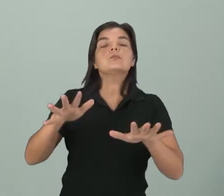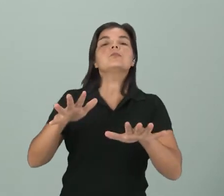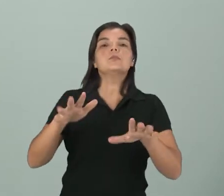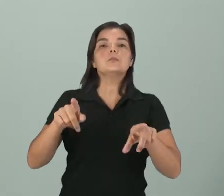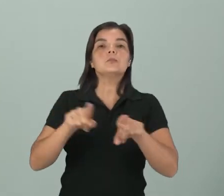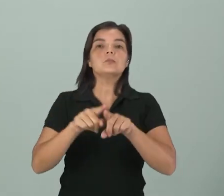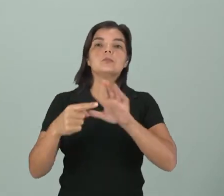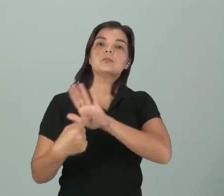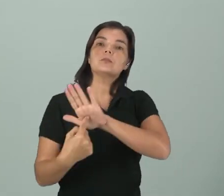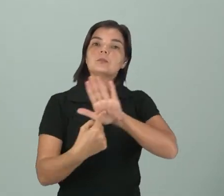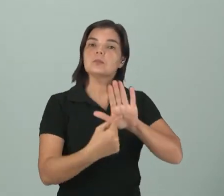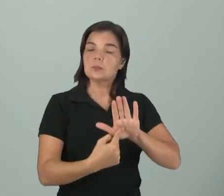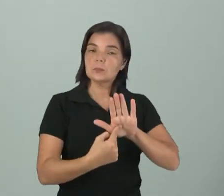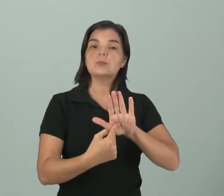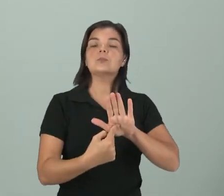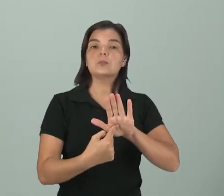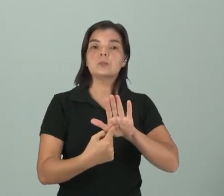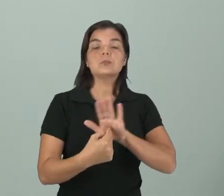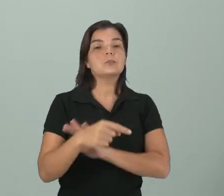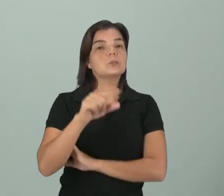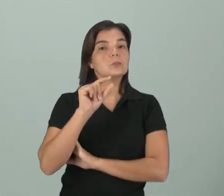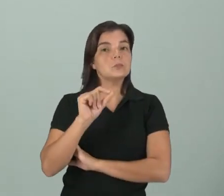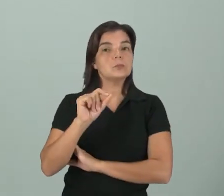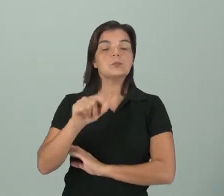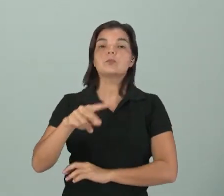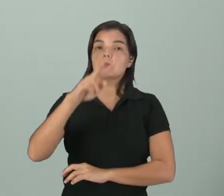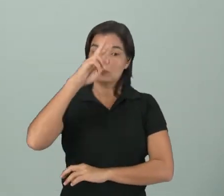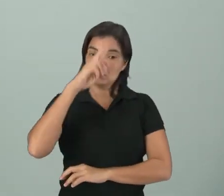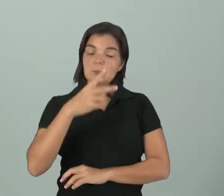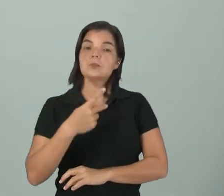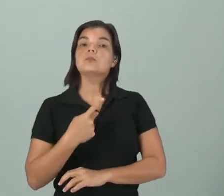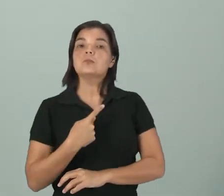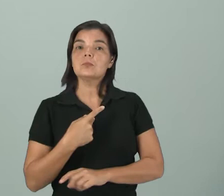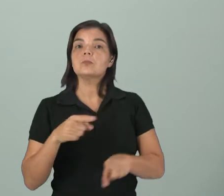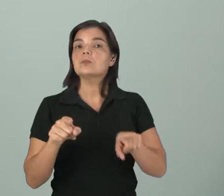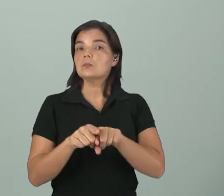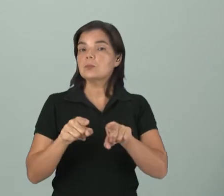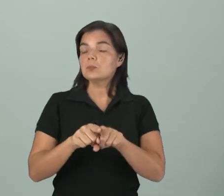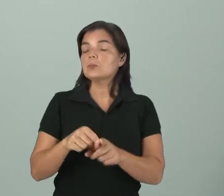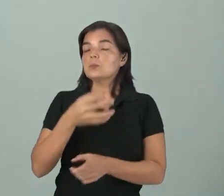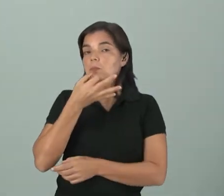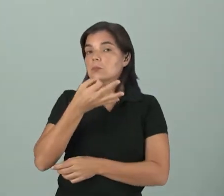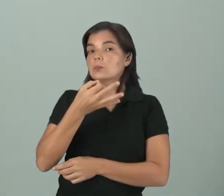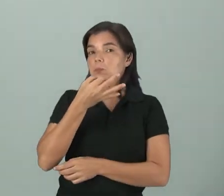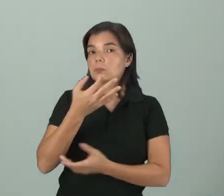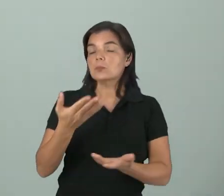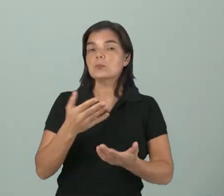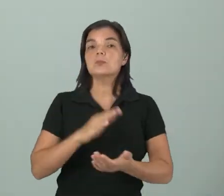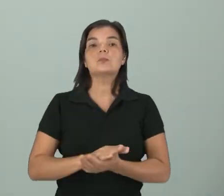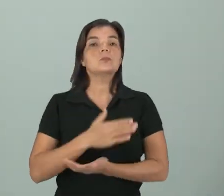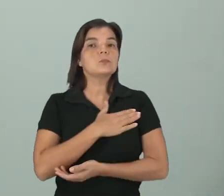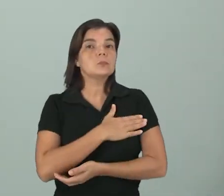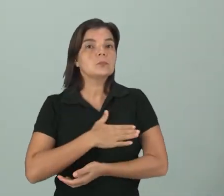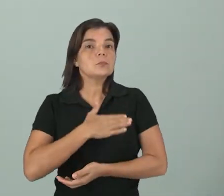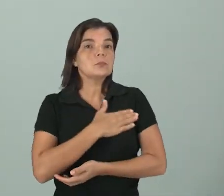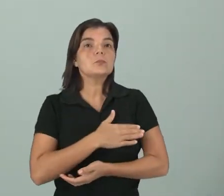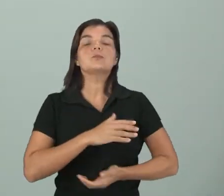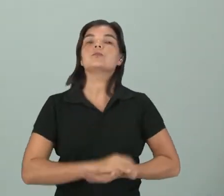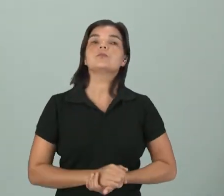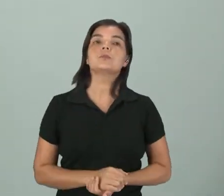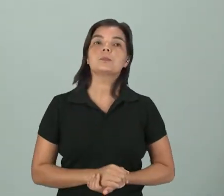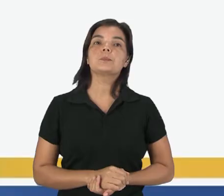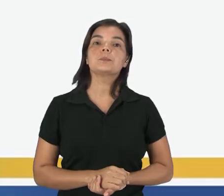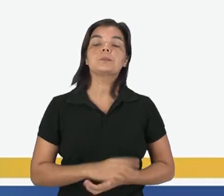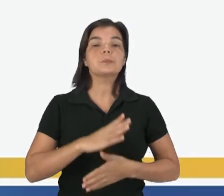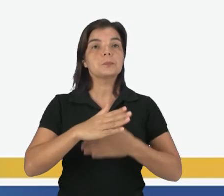você está mostrando um pouco de si, um pouco do seu posicionamento, um pouco dos seus gostos. Vamos